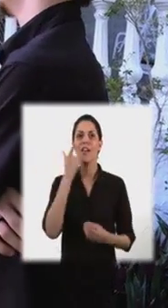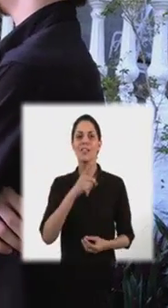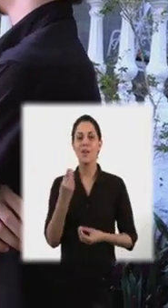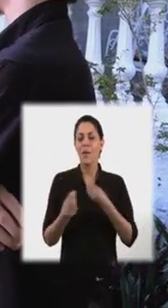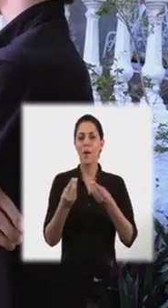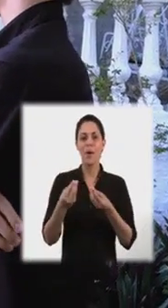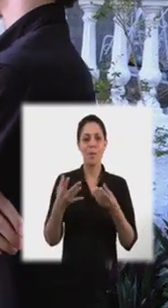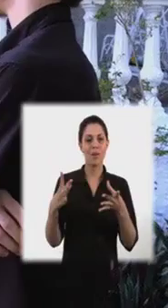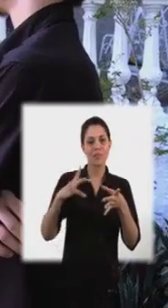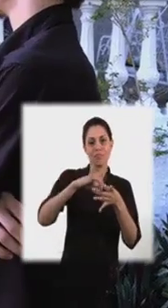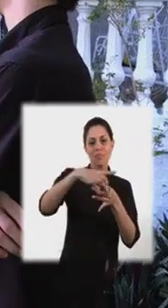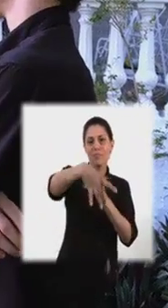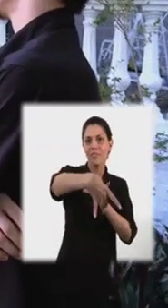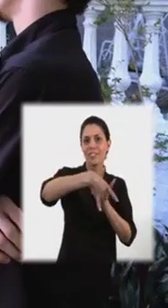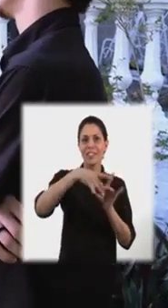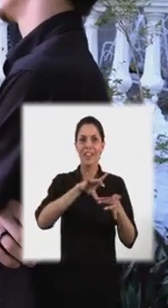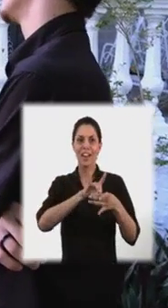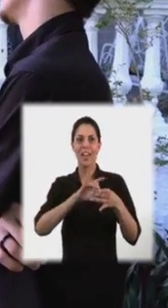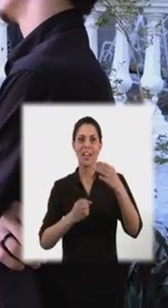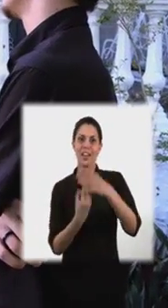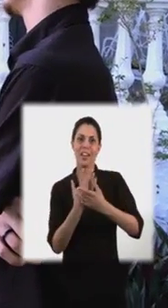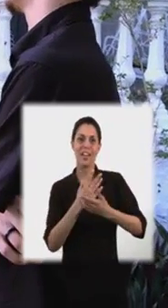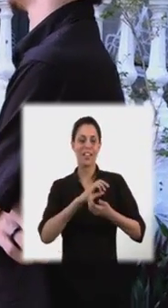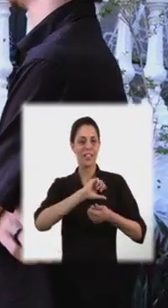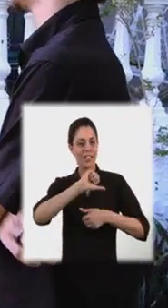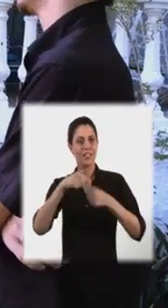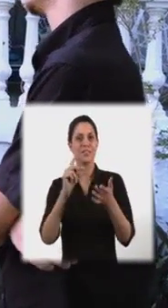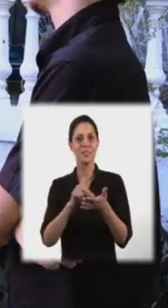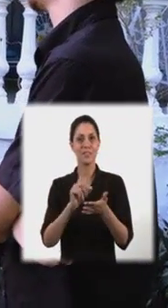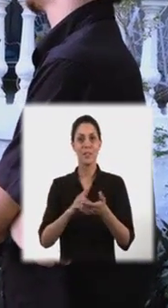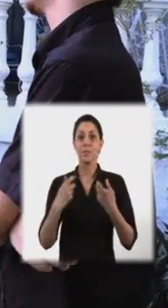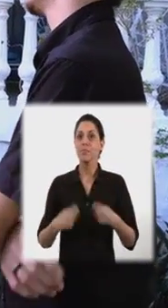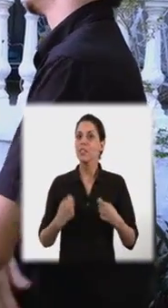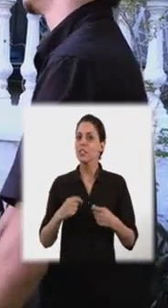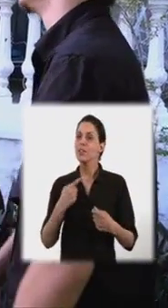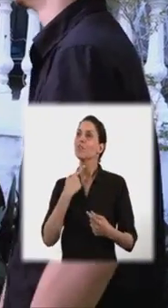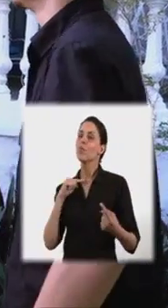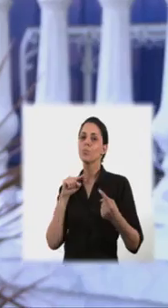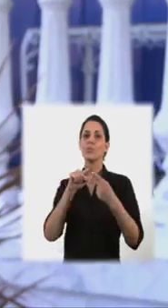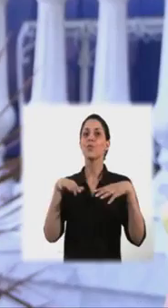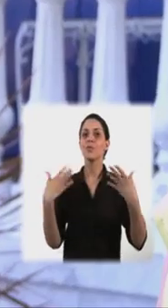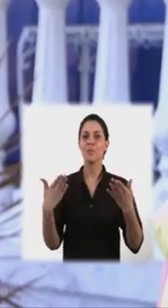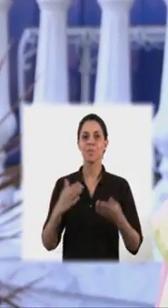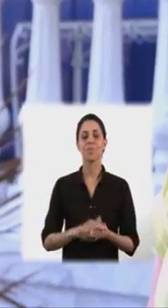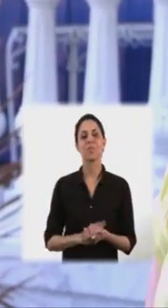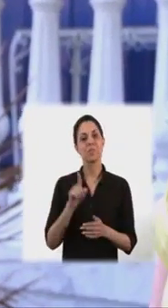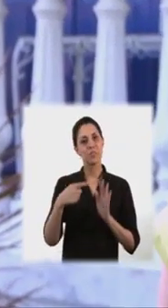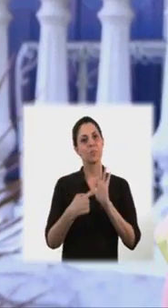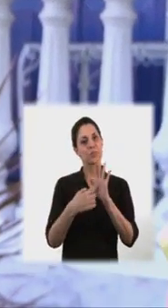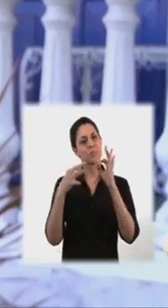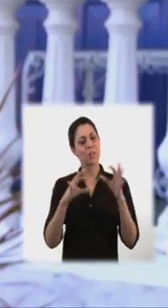gêneros se readequam, como os gêneros se recriam a partir da necessidade e da intencionalidade. Ele caracterizou muito